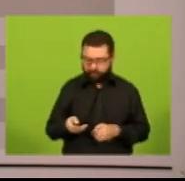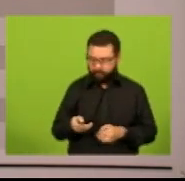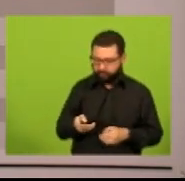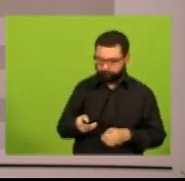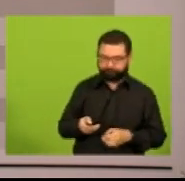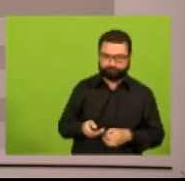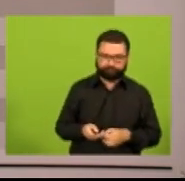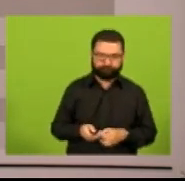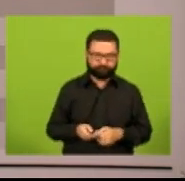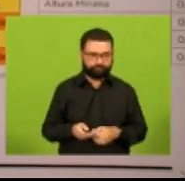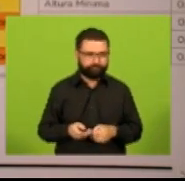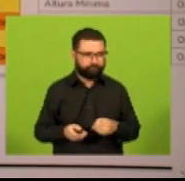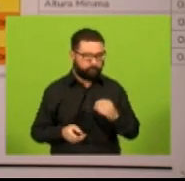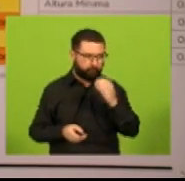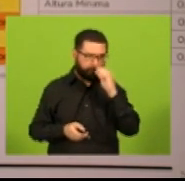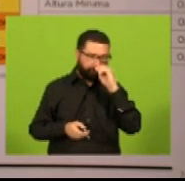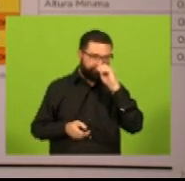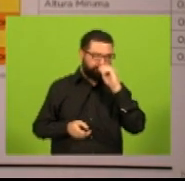tem outras cores também.